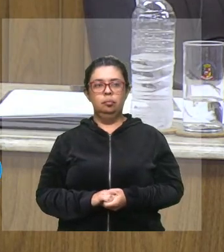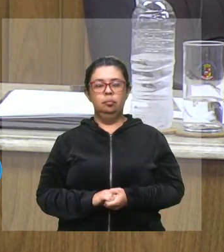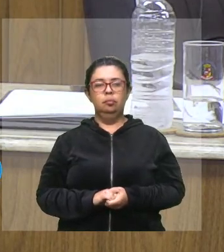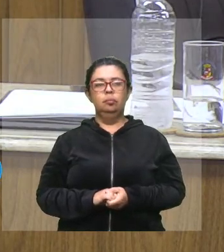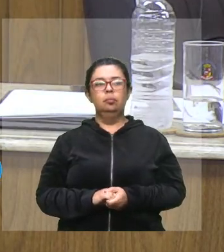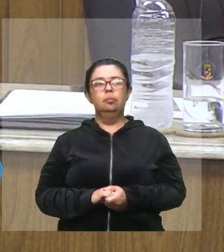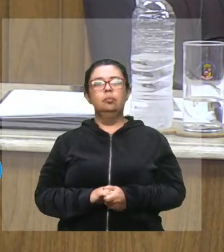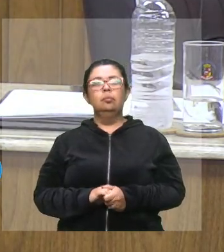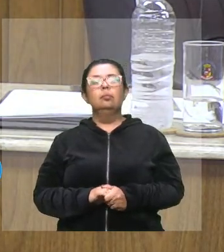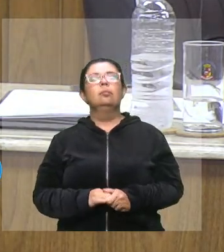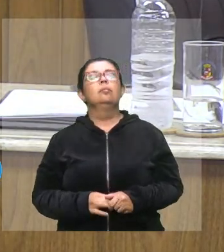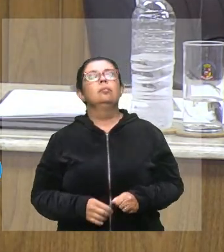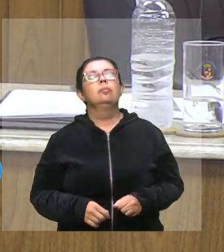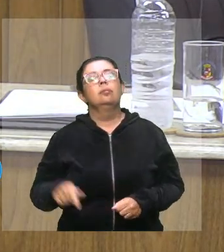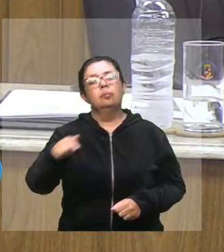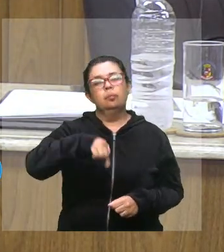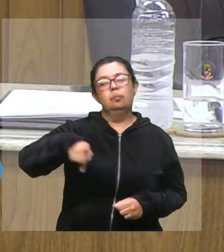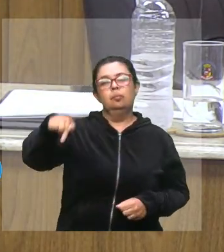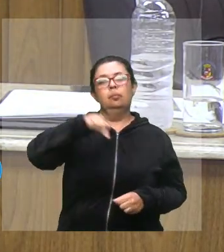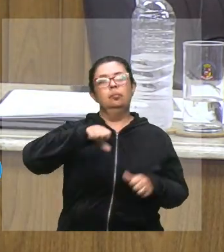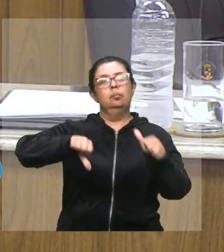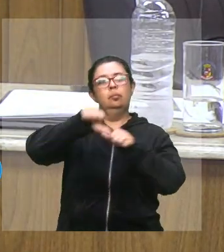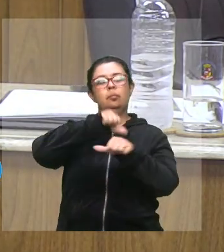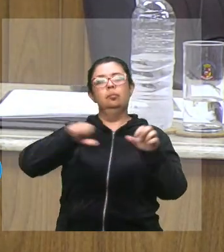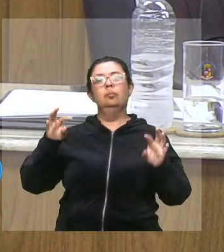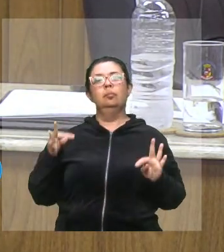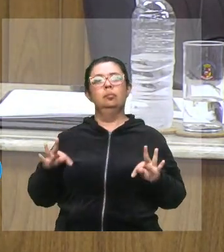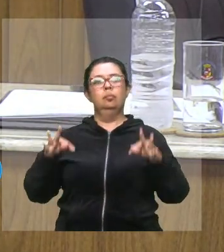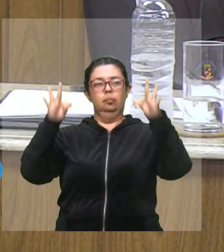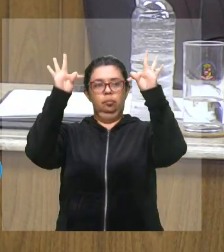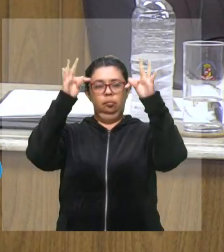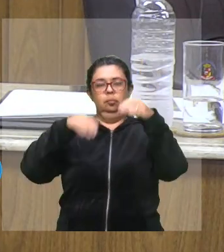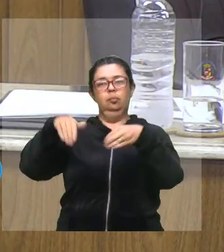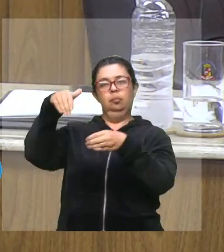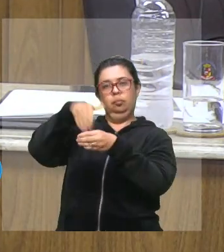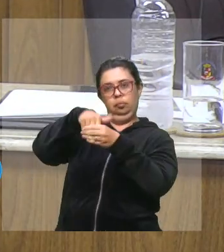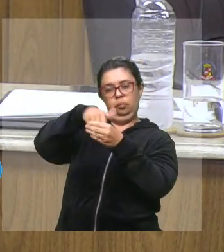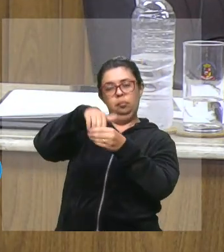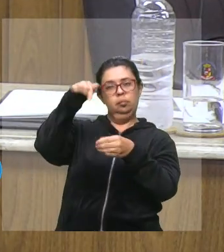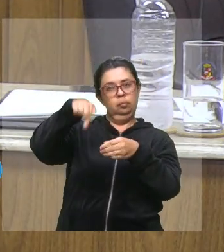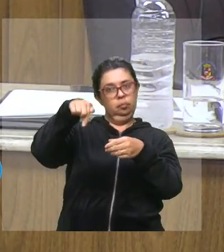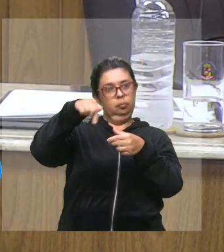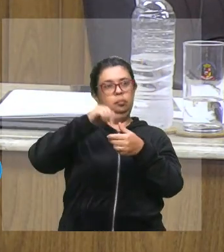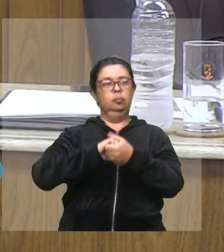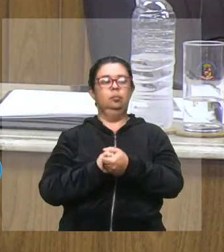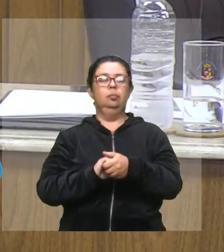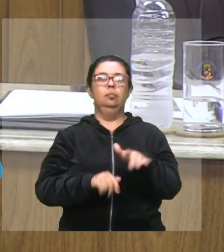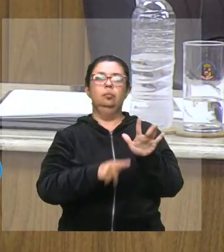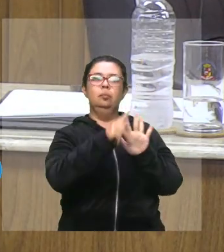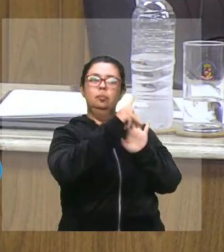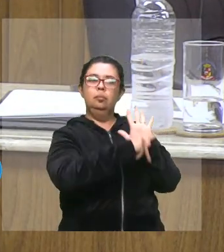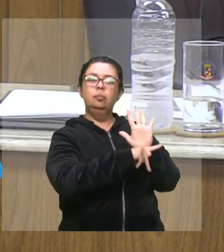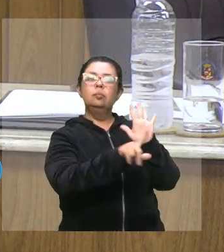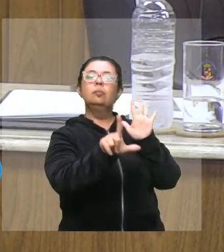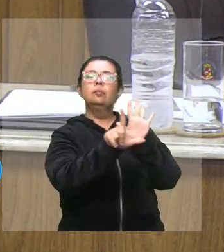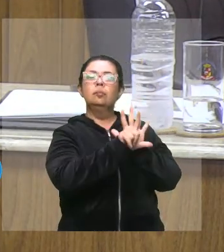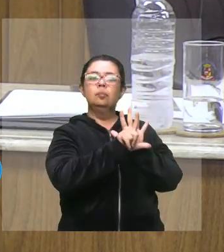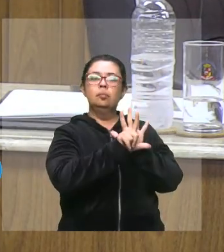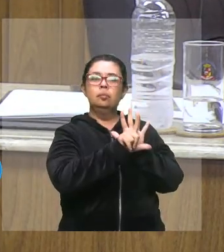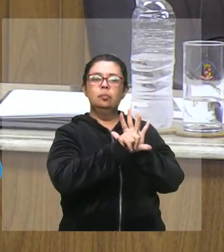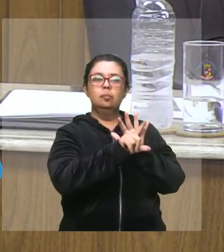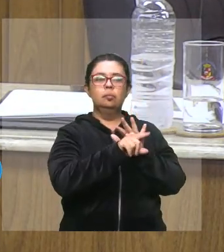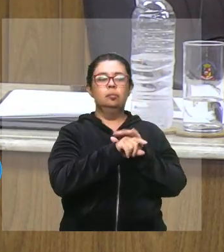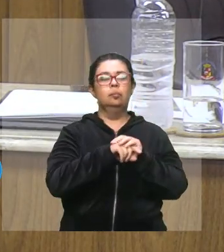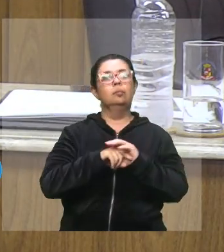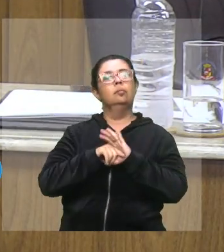Assis e região. Nós estaremos votando, no dia de hoje, um projeto de lei que venha complementar